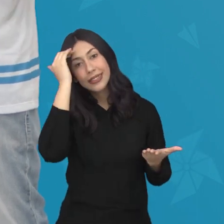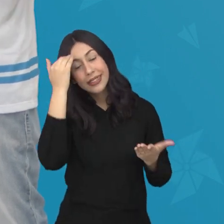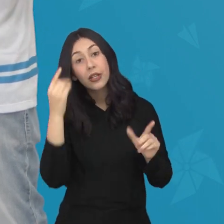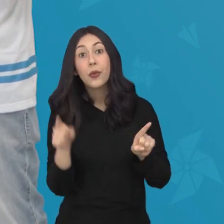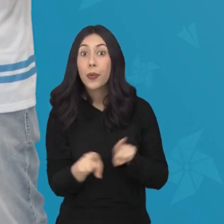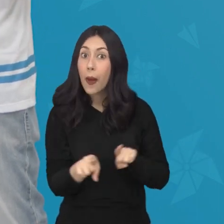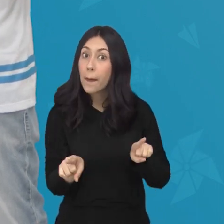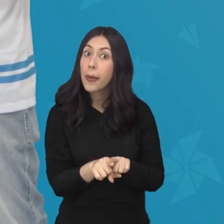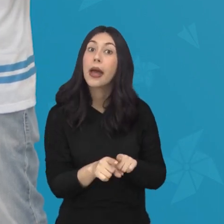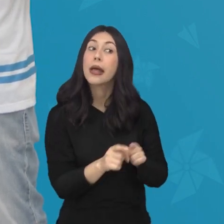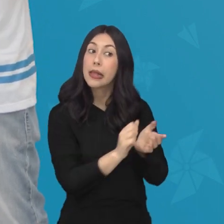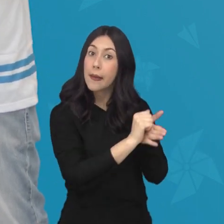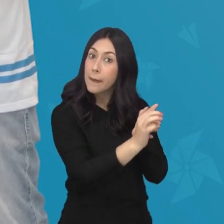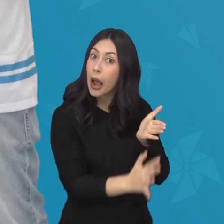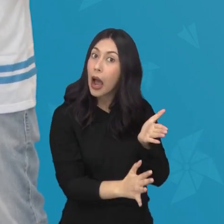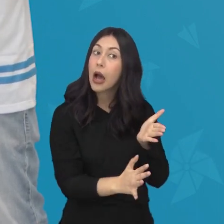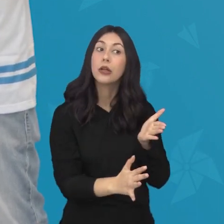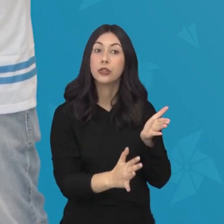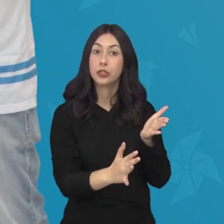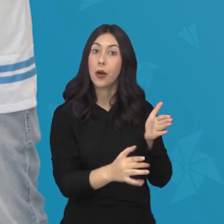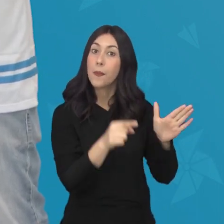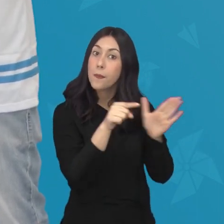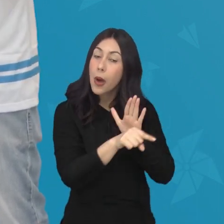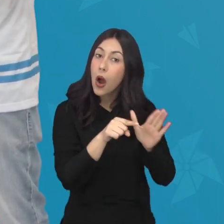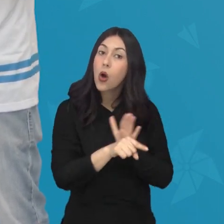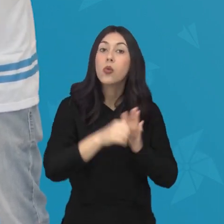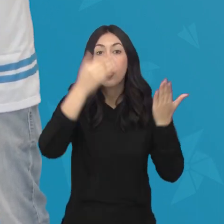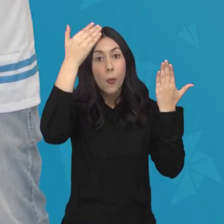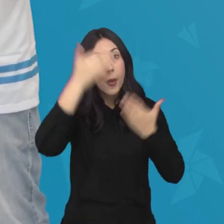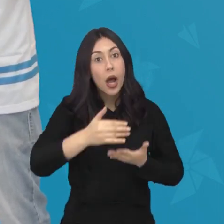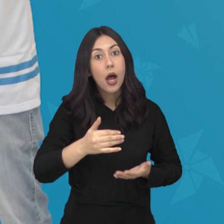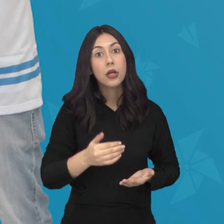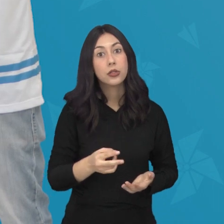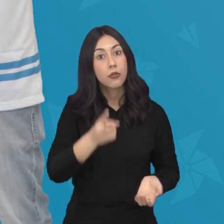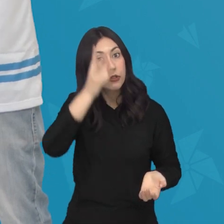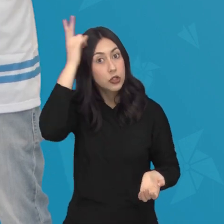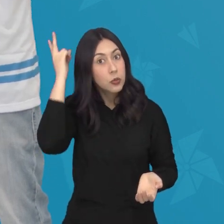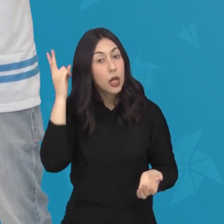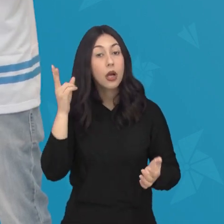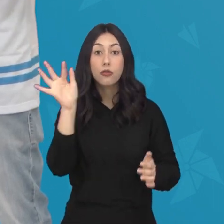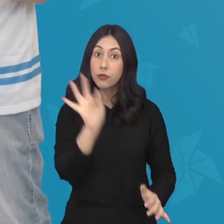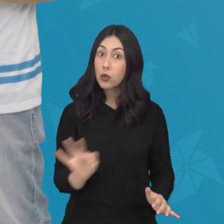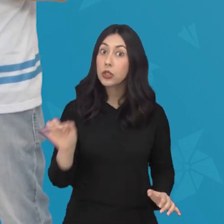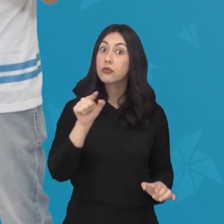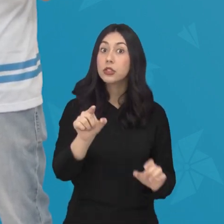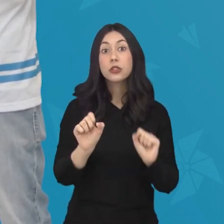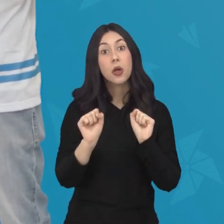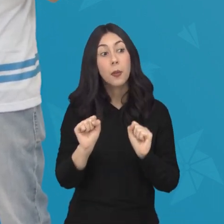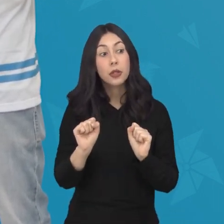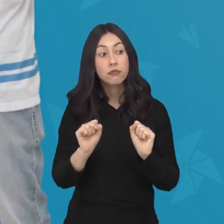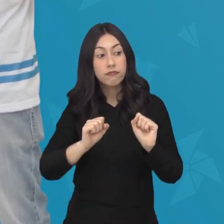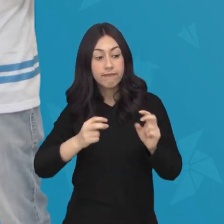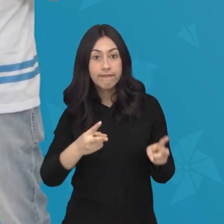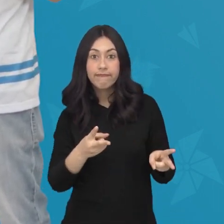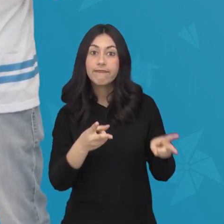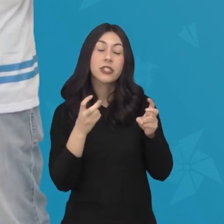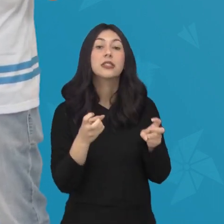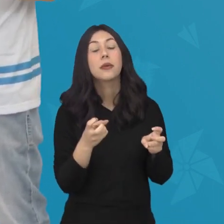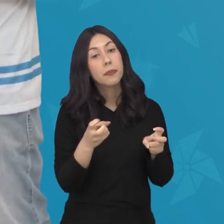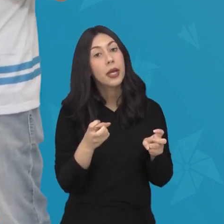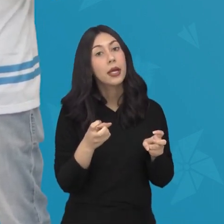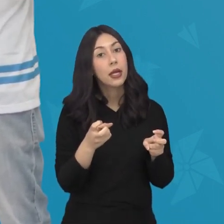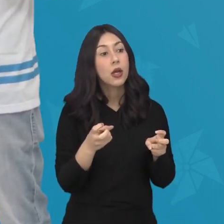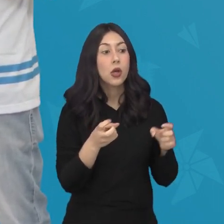bastante exercícios de vestibular e em qualquer também na escola, seja na faculdade, vocês podem acabar enfrentando isso a depender de onde vocês